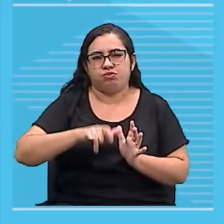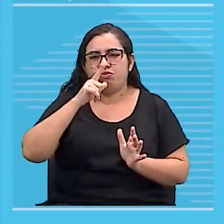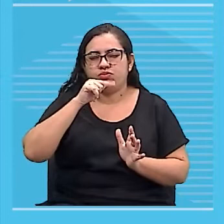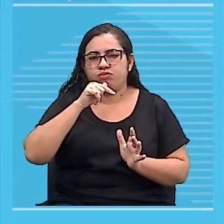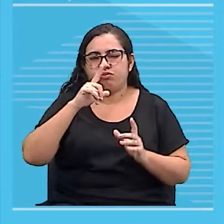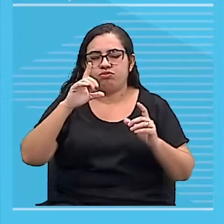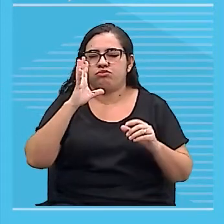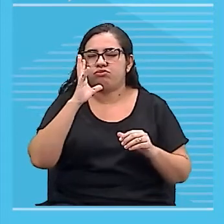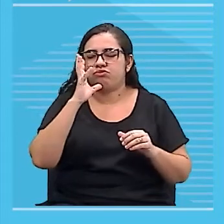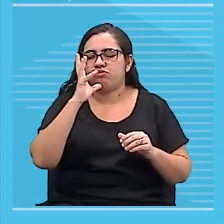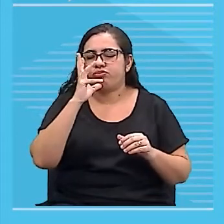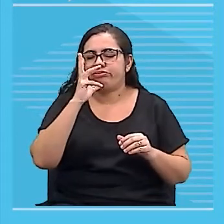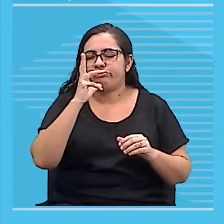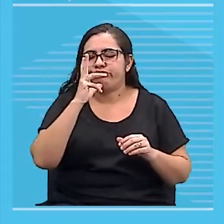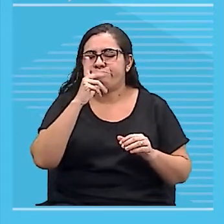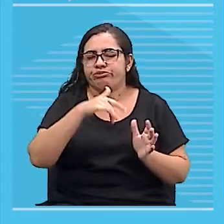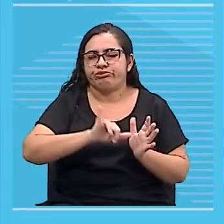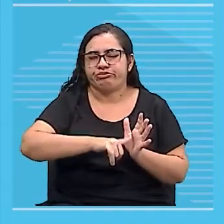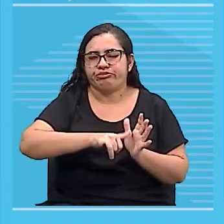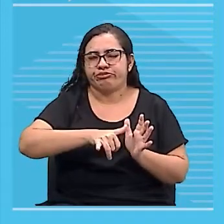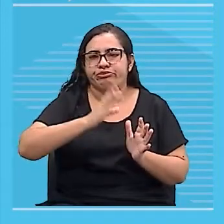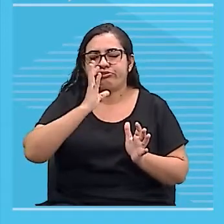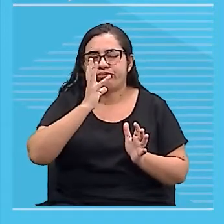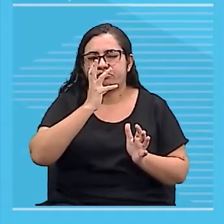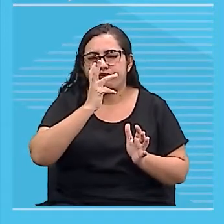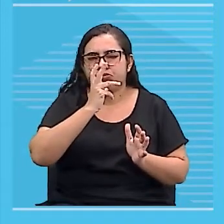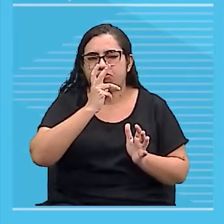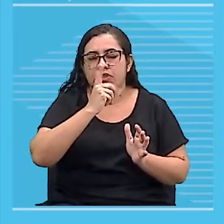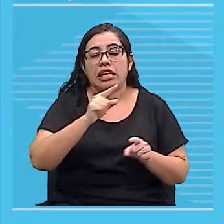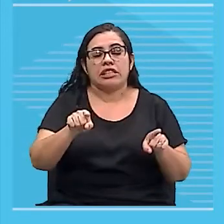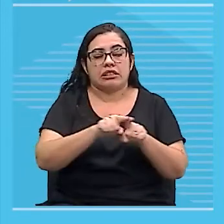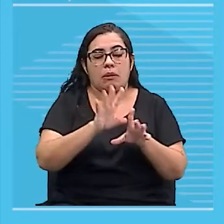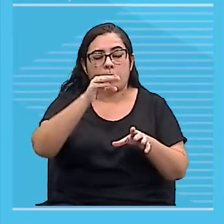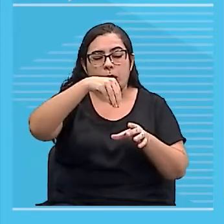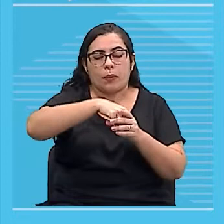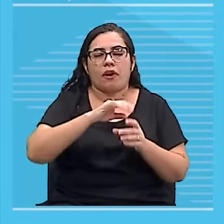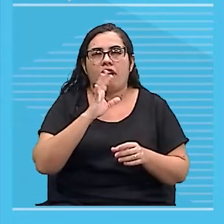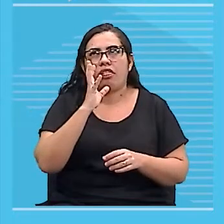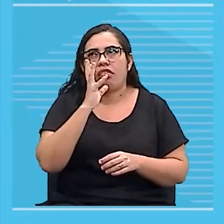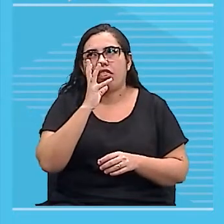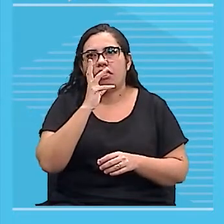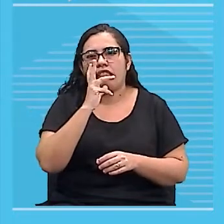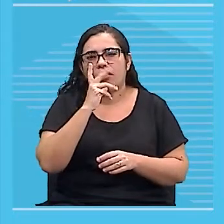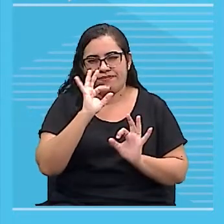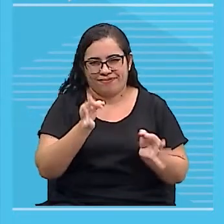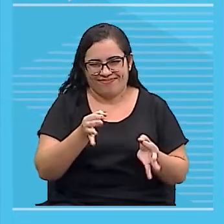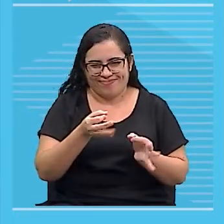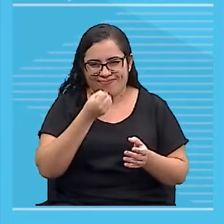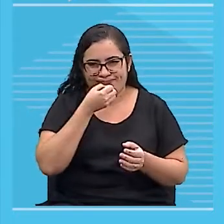é isso? E também vão armazenar de forma mais devagar.